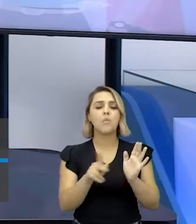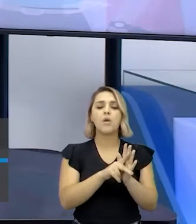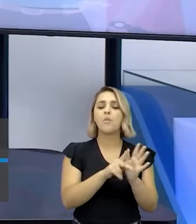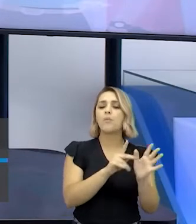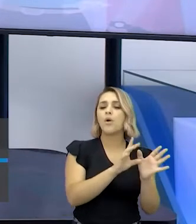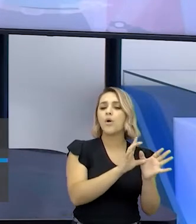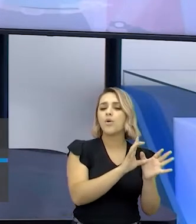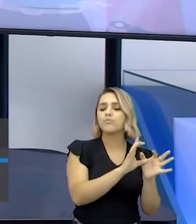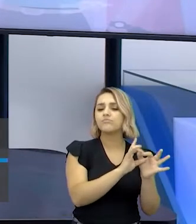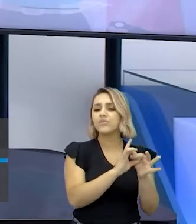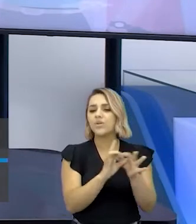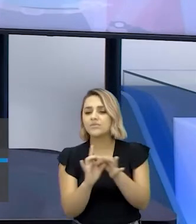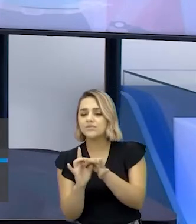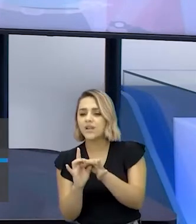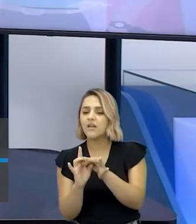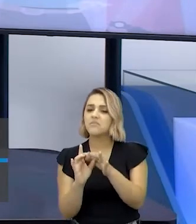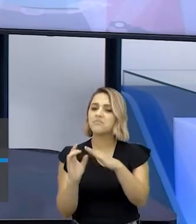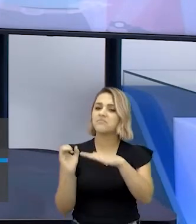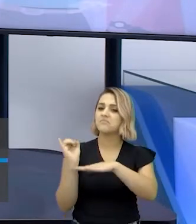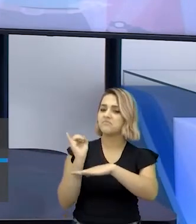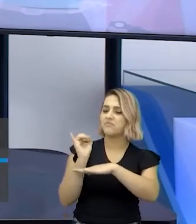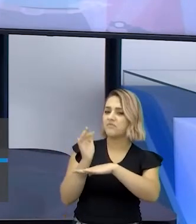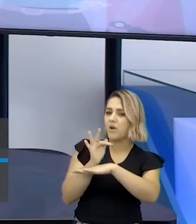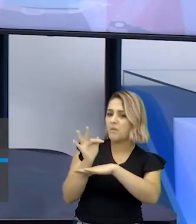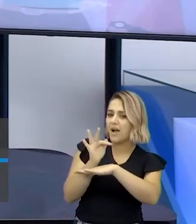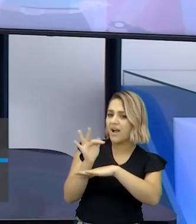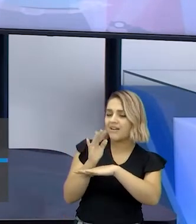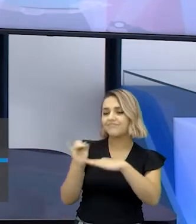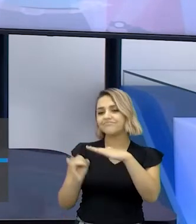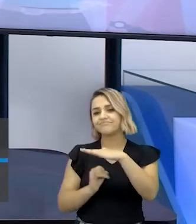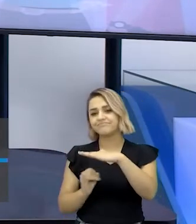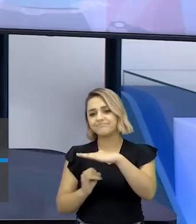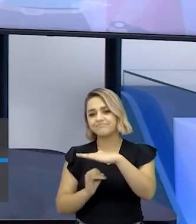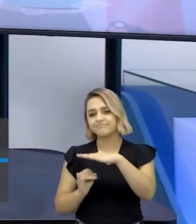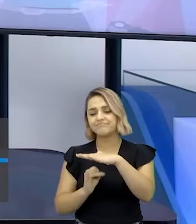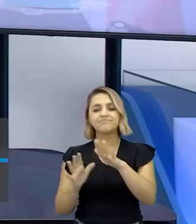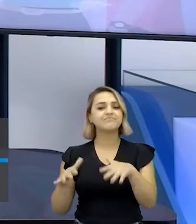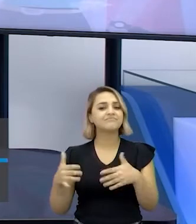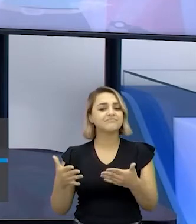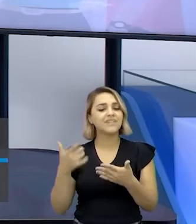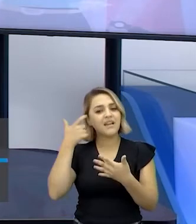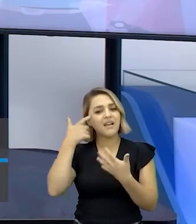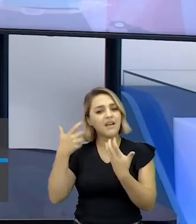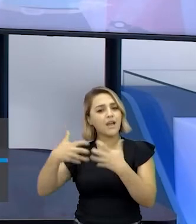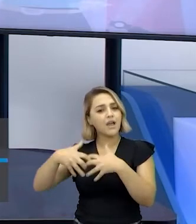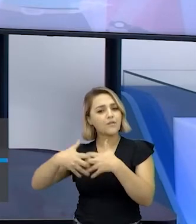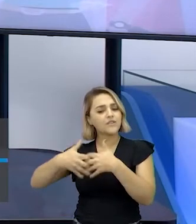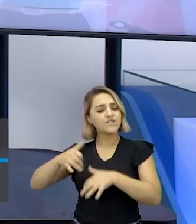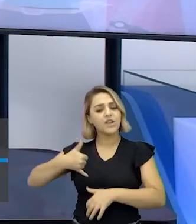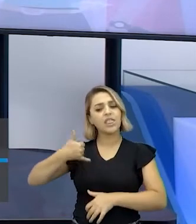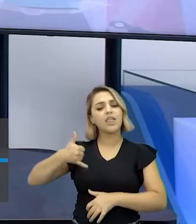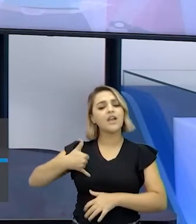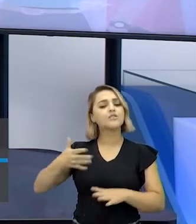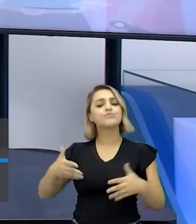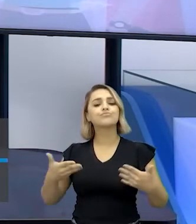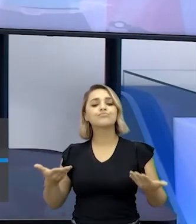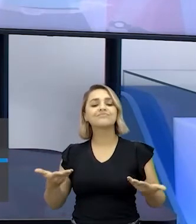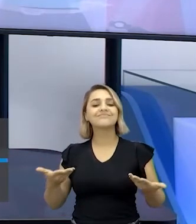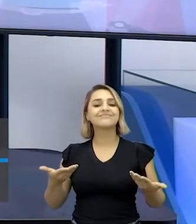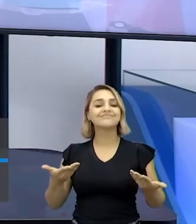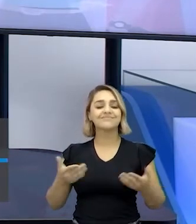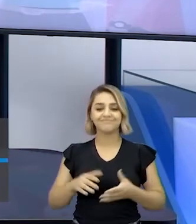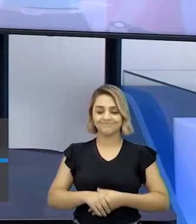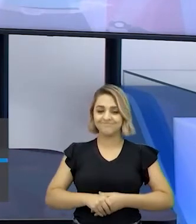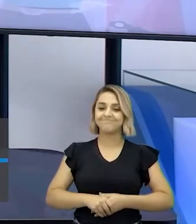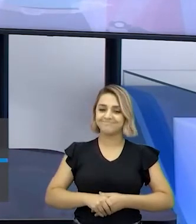formal, informal? Pensando de novo, né? Que idade aí dessas pessoas, ok? Tudo isso para a